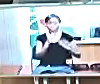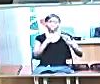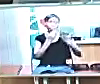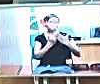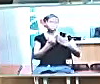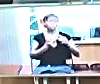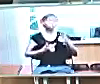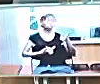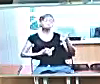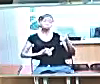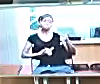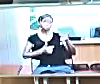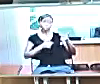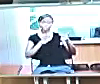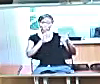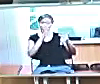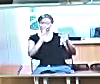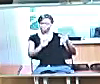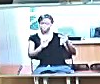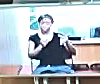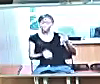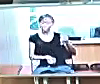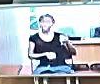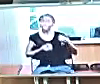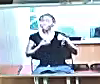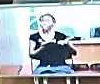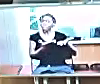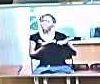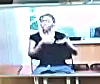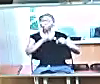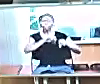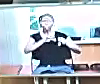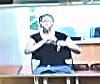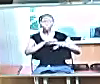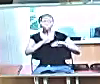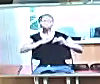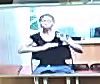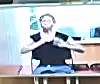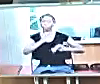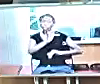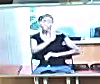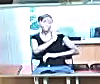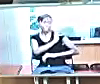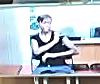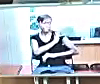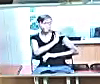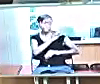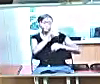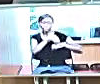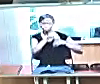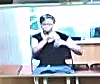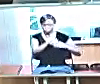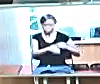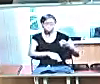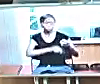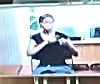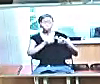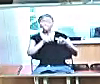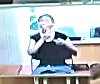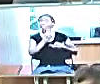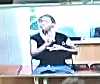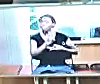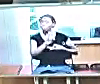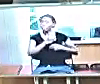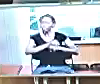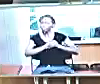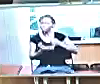oferta ensino médio e técnico em agropecuária integrado né 5 é fãs o feto ensino fundamental